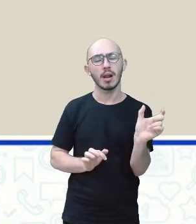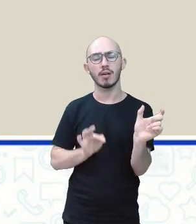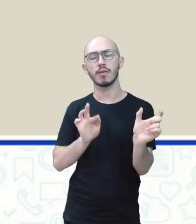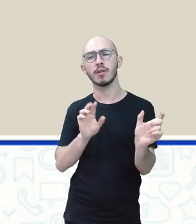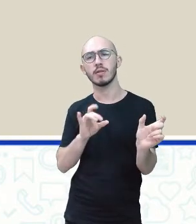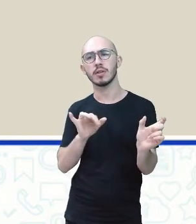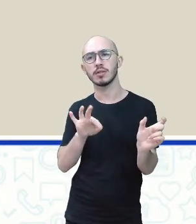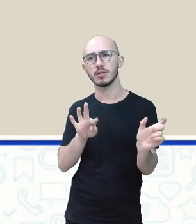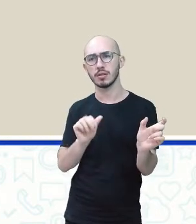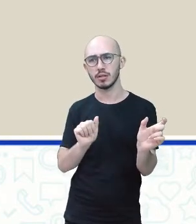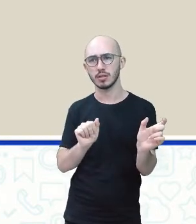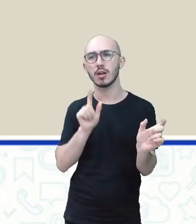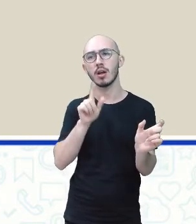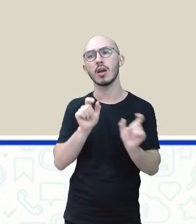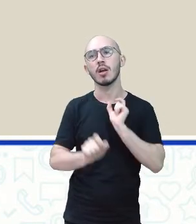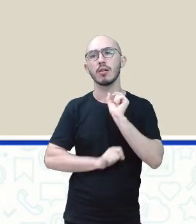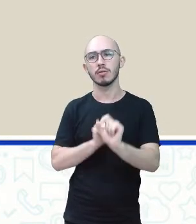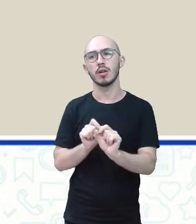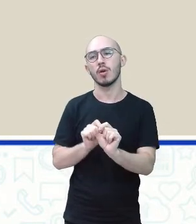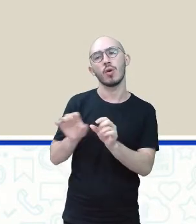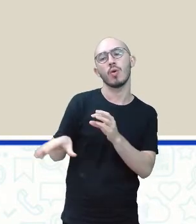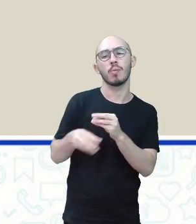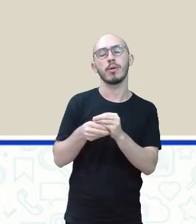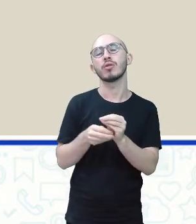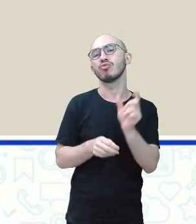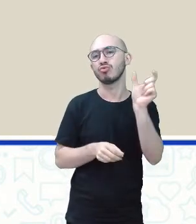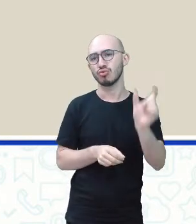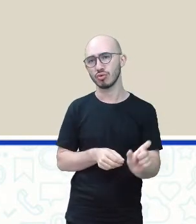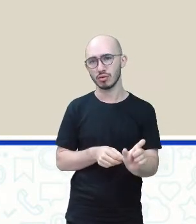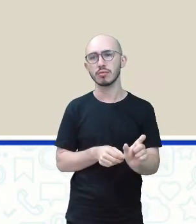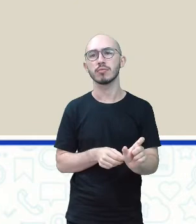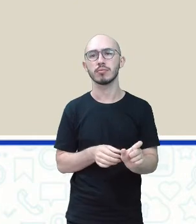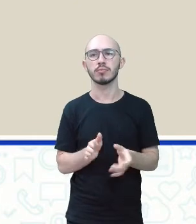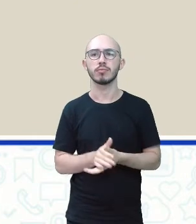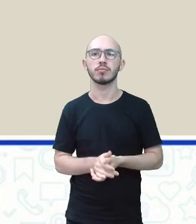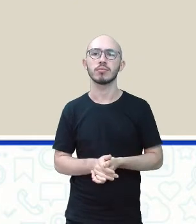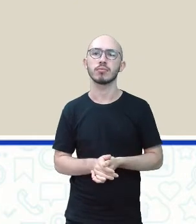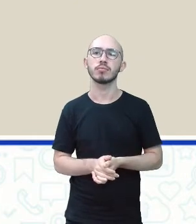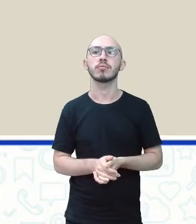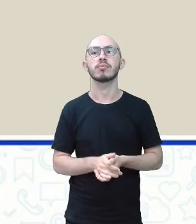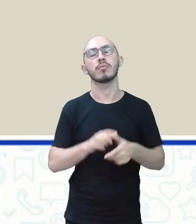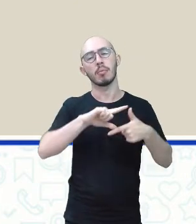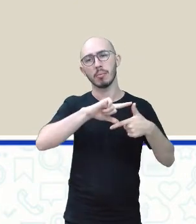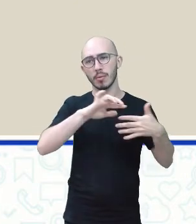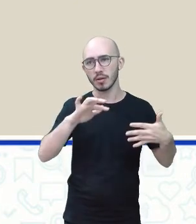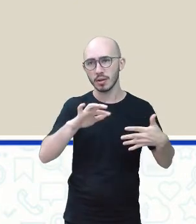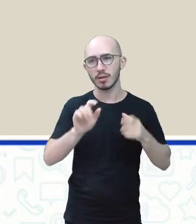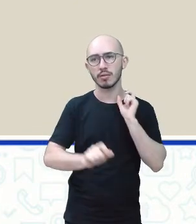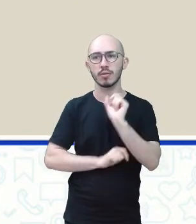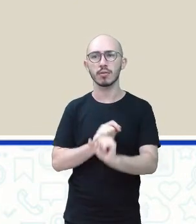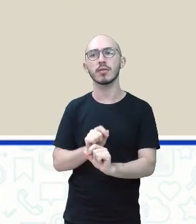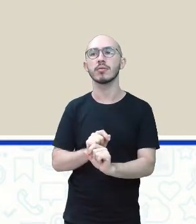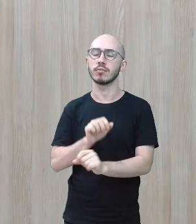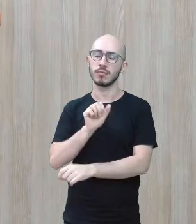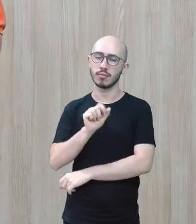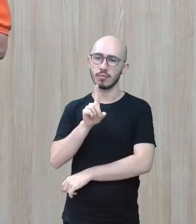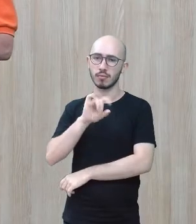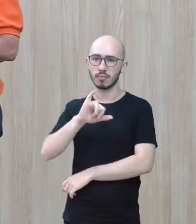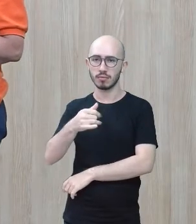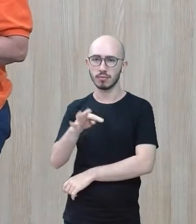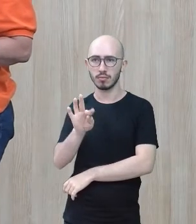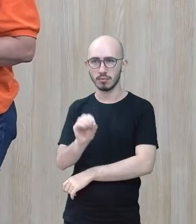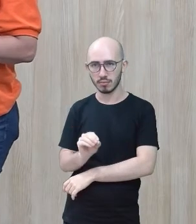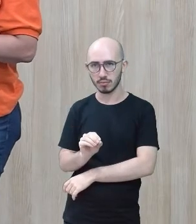Graciliano Ramos. Do modernismo, adjunto adnominal.